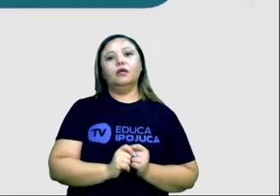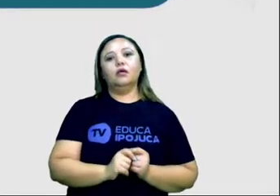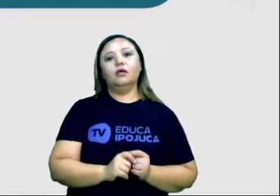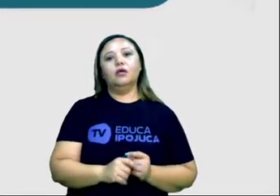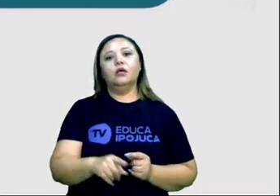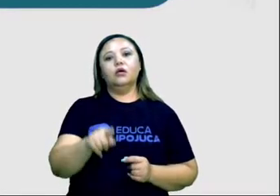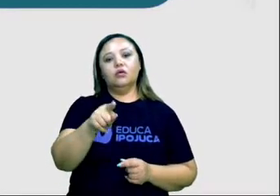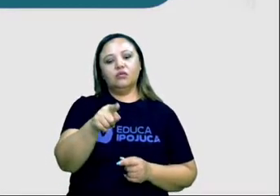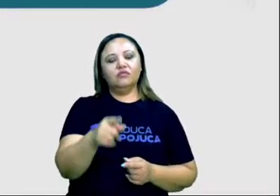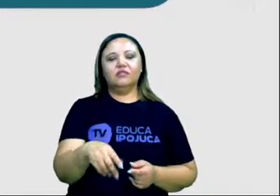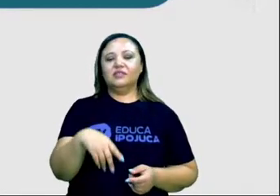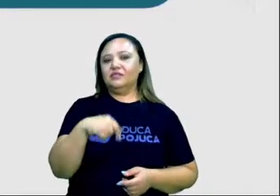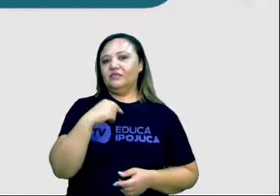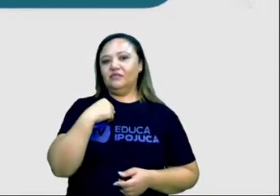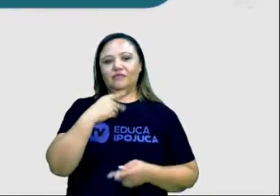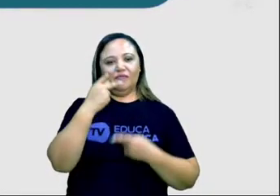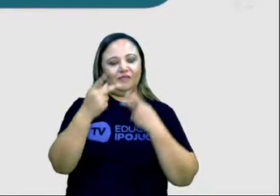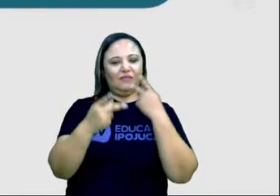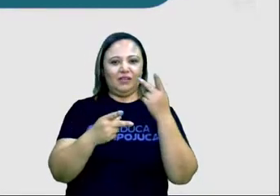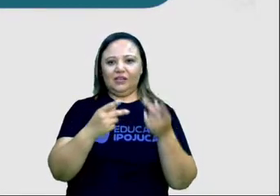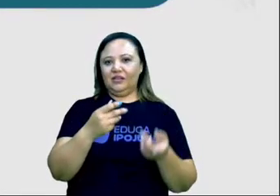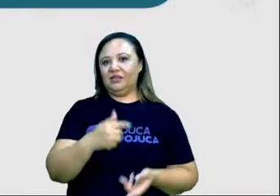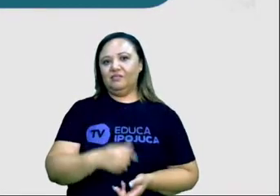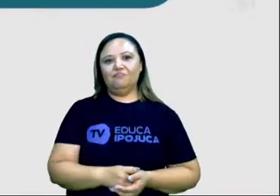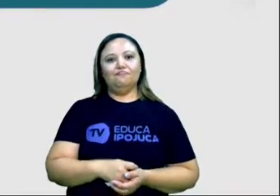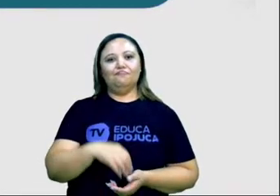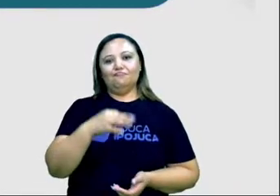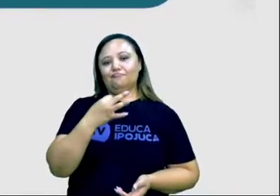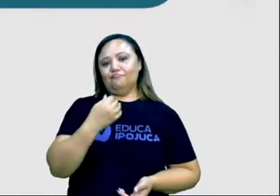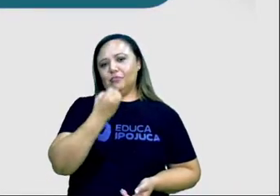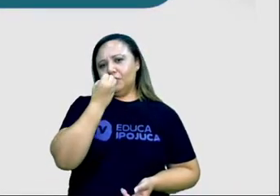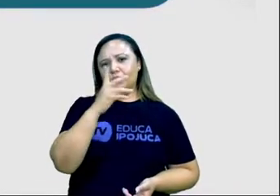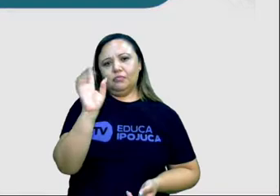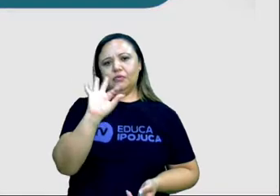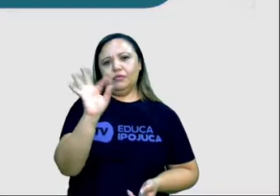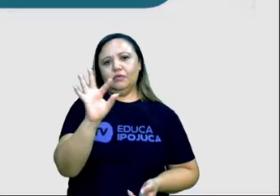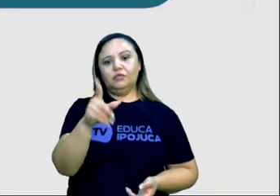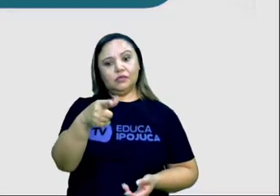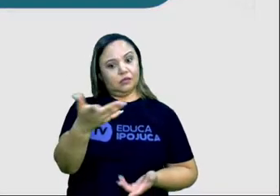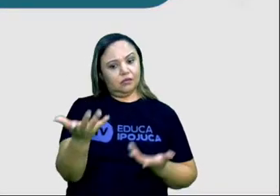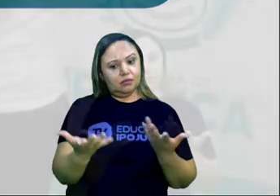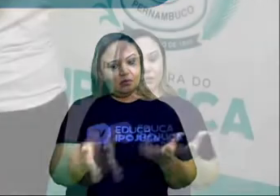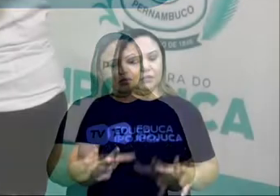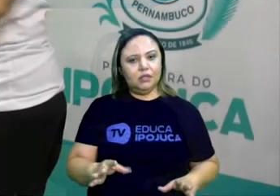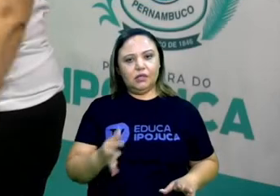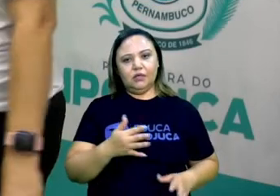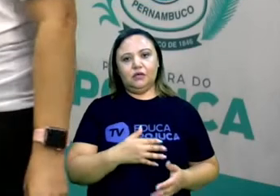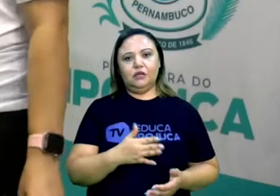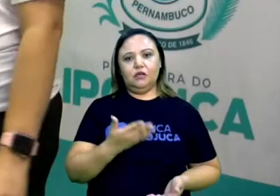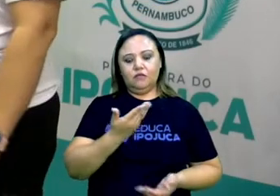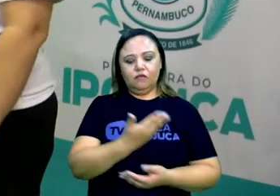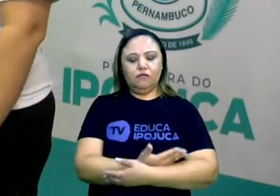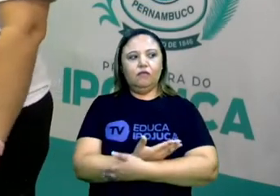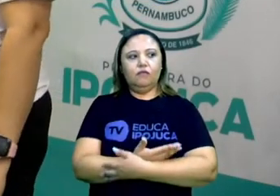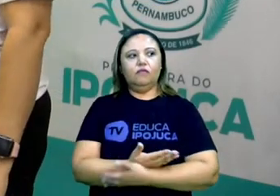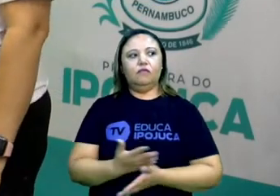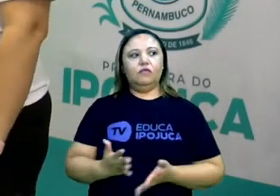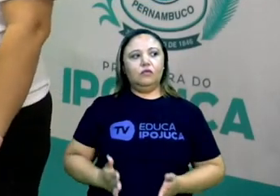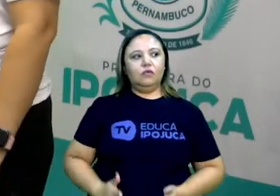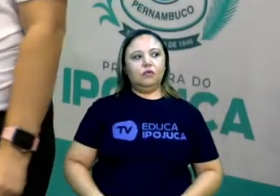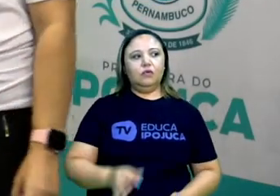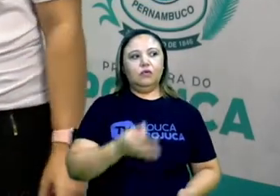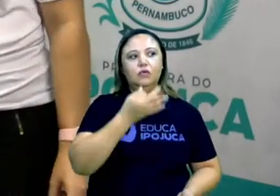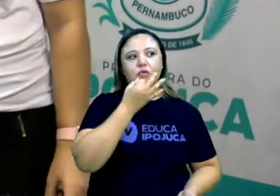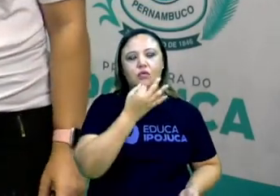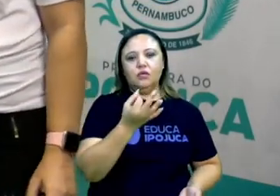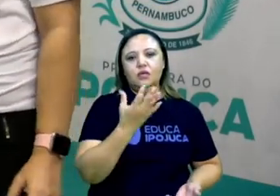o que você fala não faz o menor sentido. Porque você não quer ter filhos. Olha aqui, a minha bonequinha falando